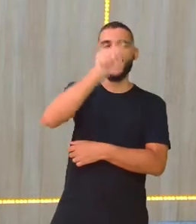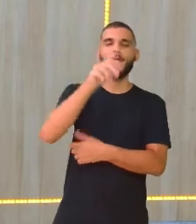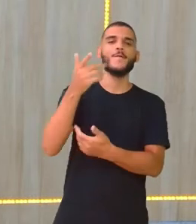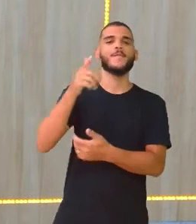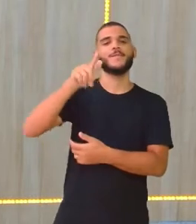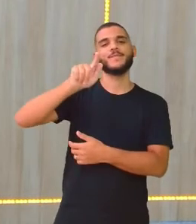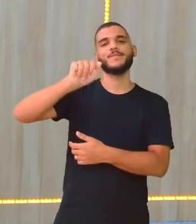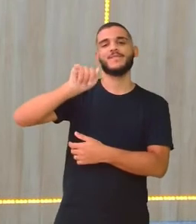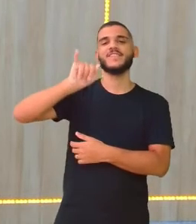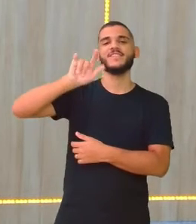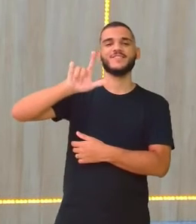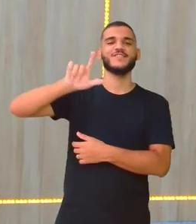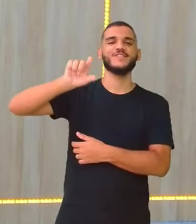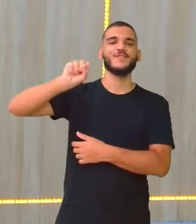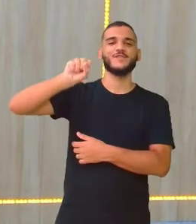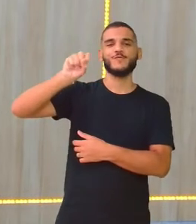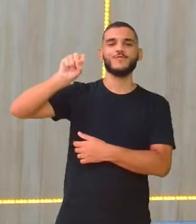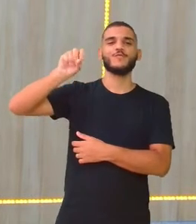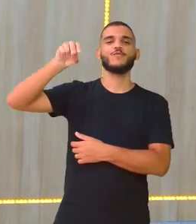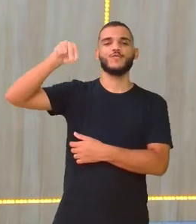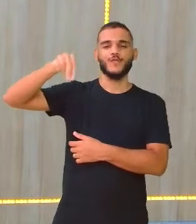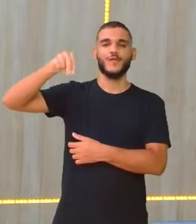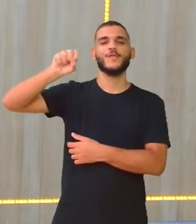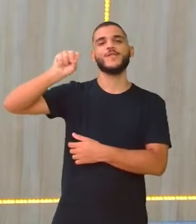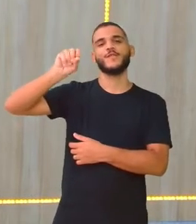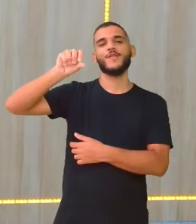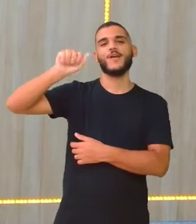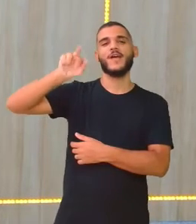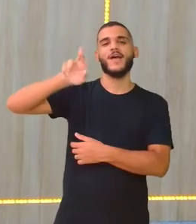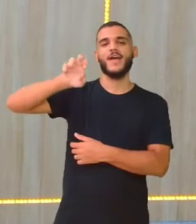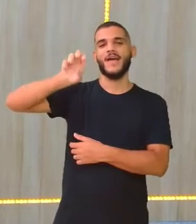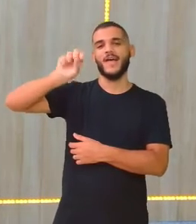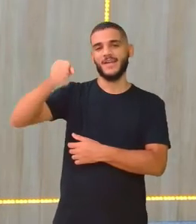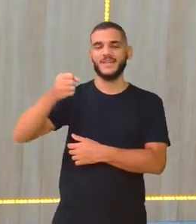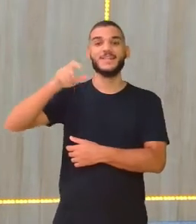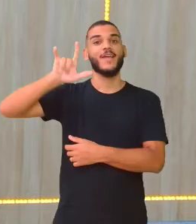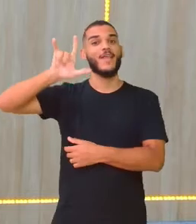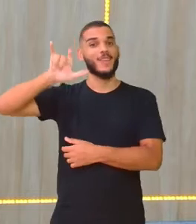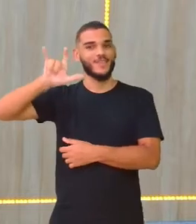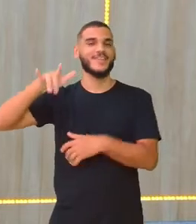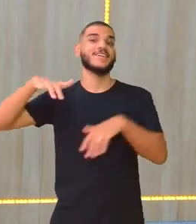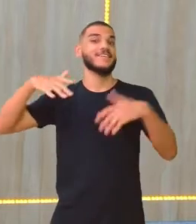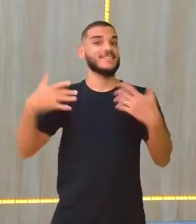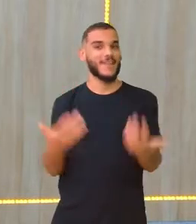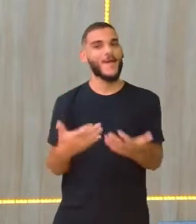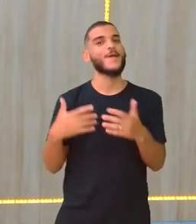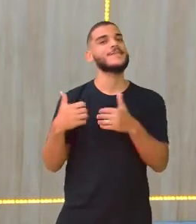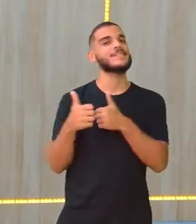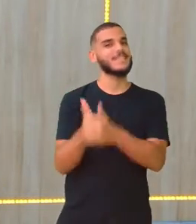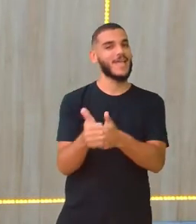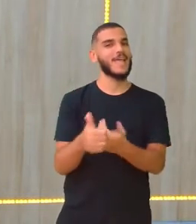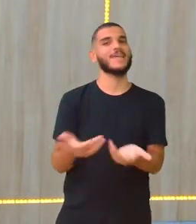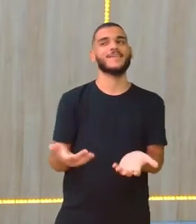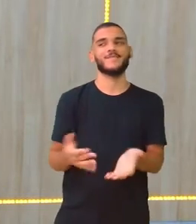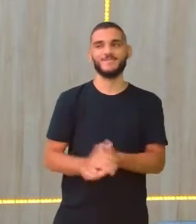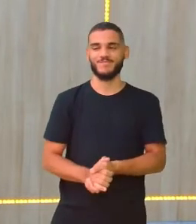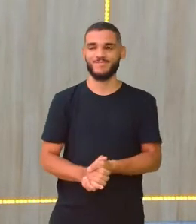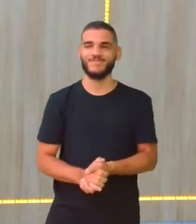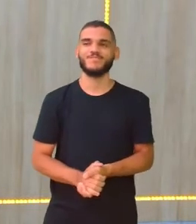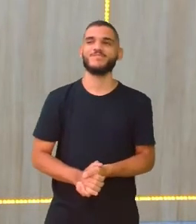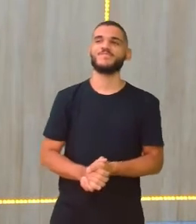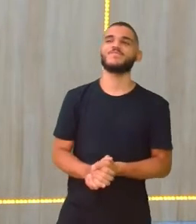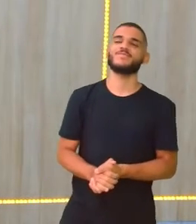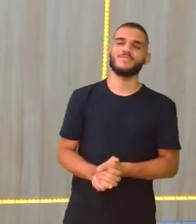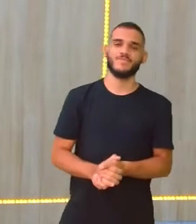E aí, olha aqui, o professor Gilson Soares, né? No Instagram, Juninho, arroba Gilson Soares, com 2 O no Gilson, tá?